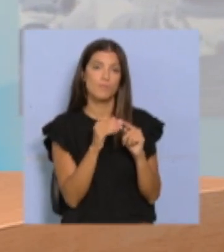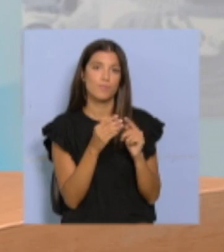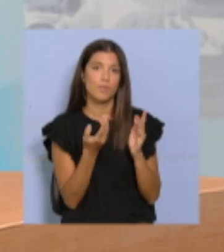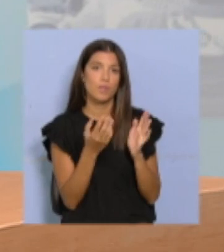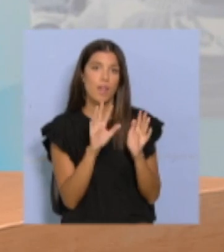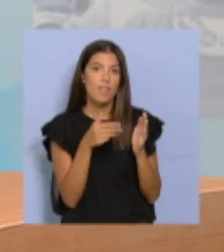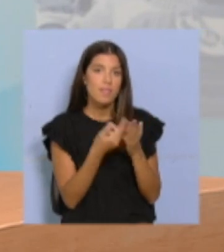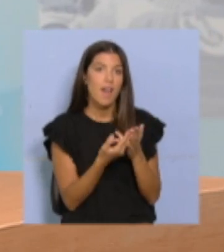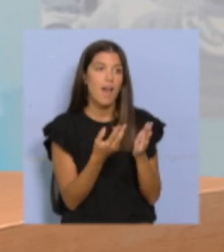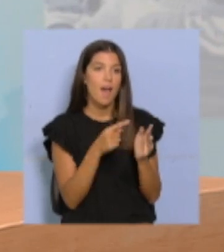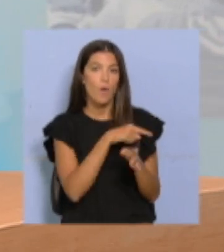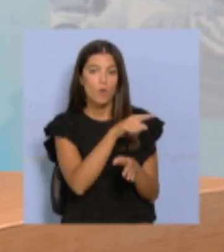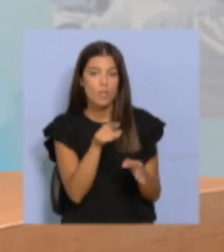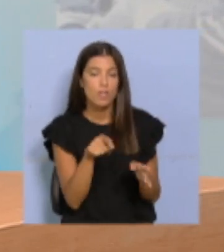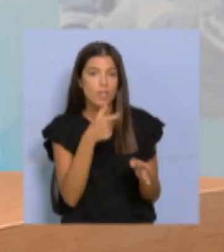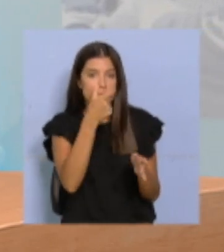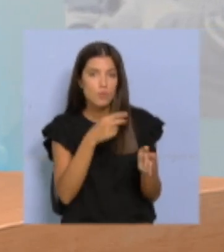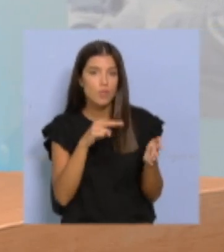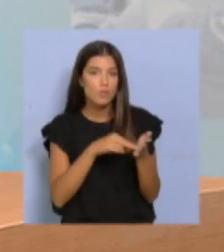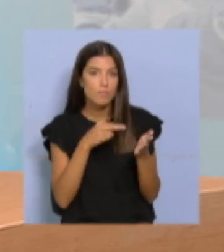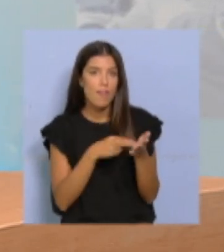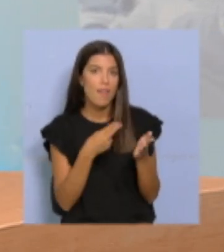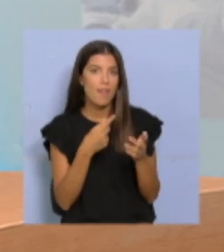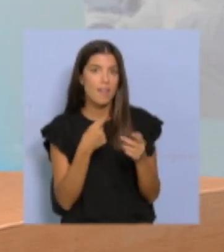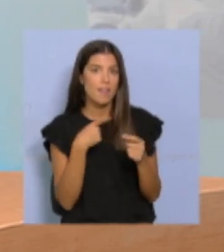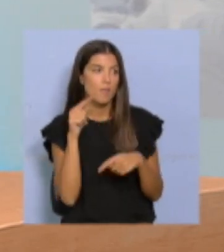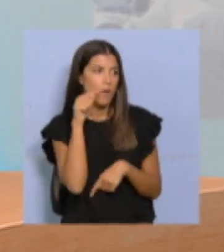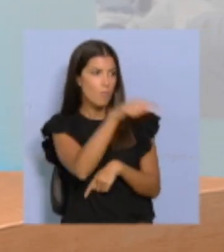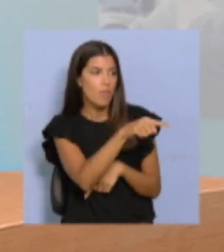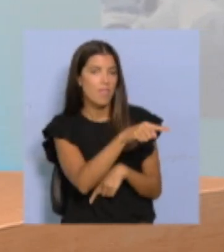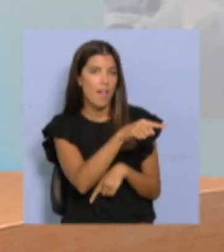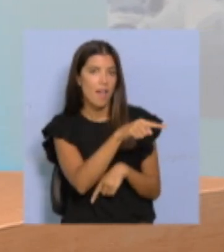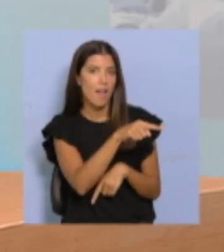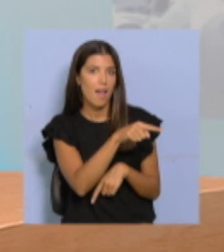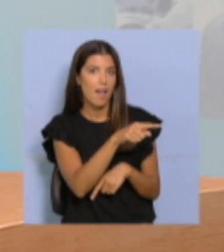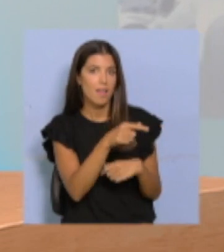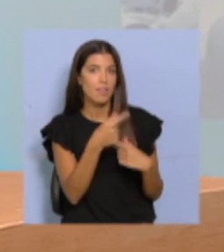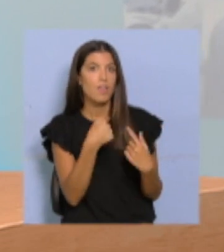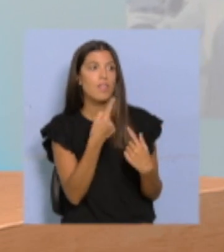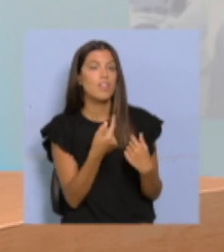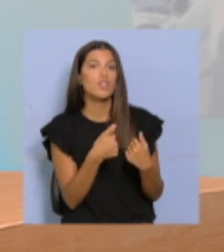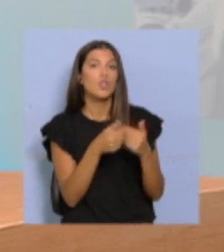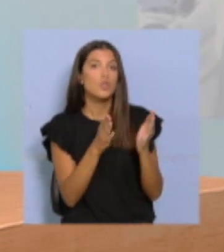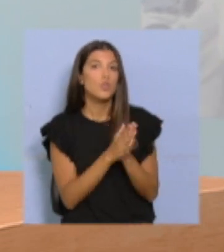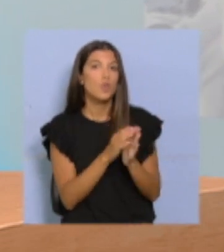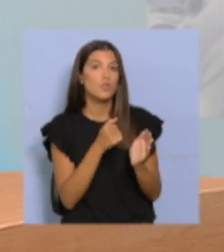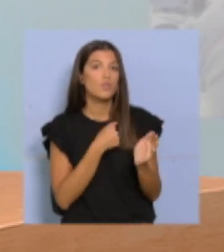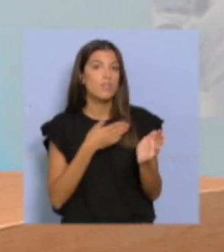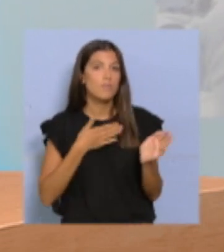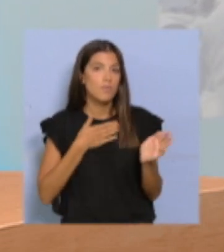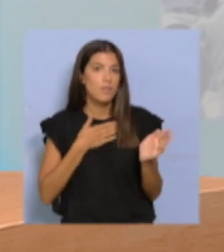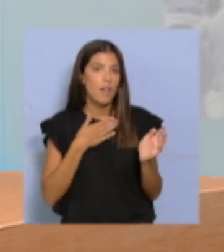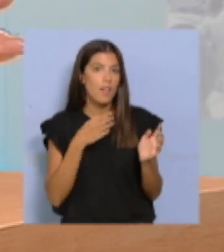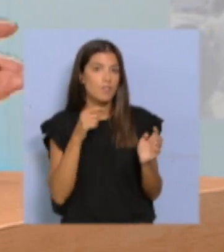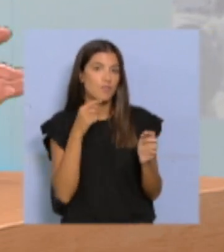do exemplo, do caminho, do apontar de um político, para dizer, bom, todos os empresários encontram os buracos na lei